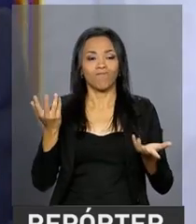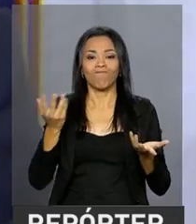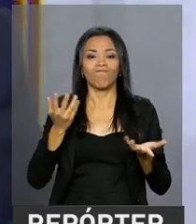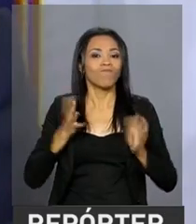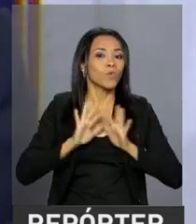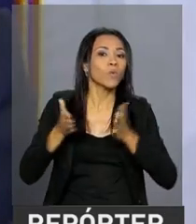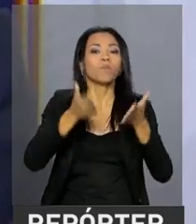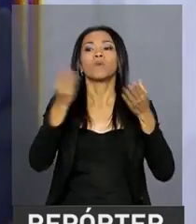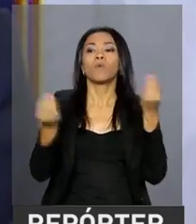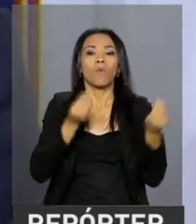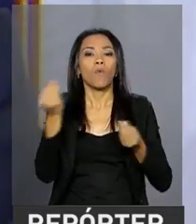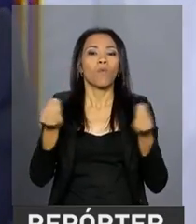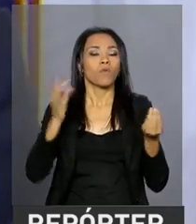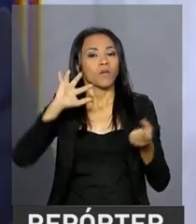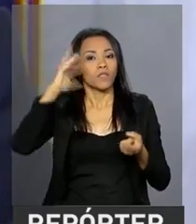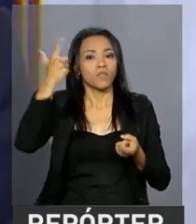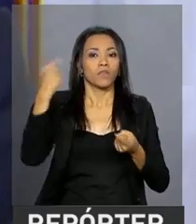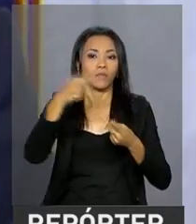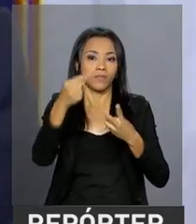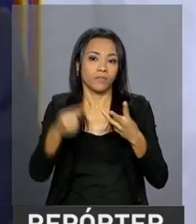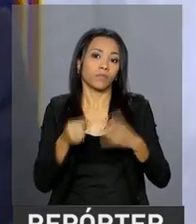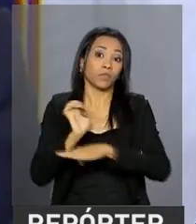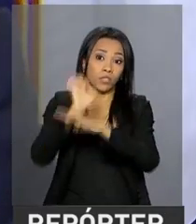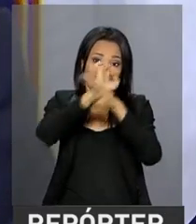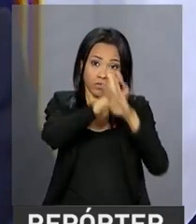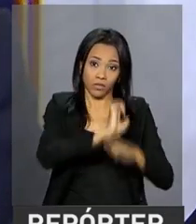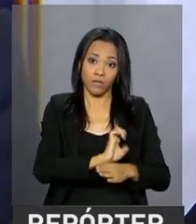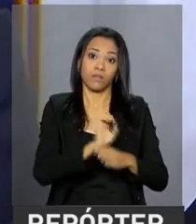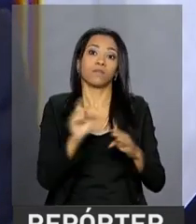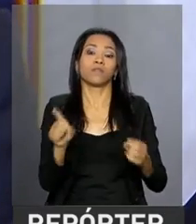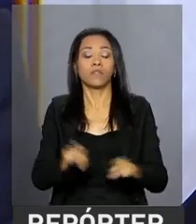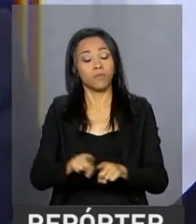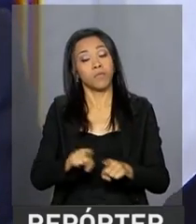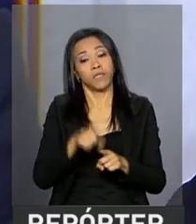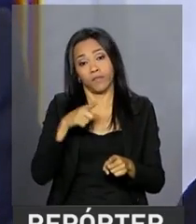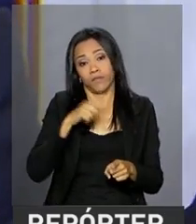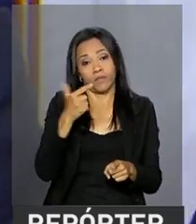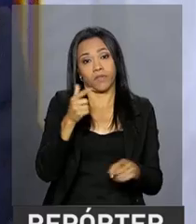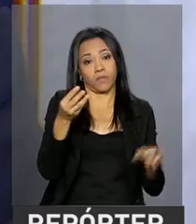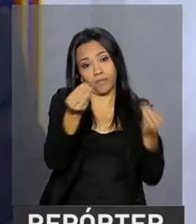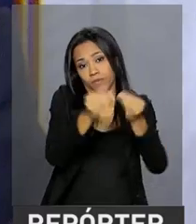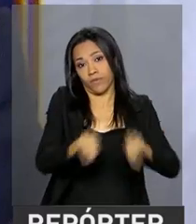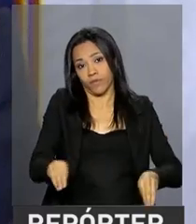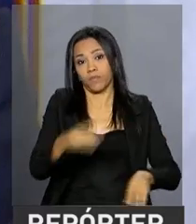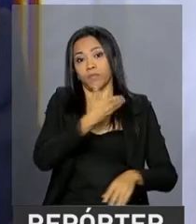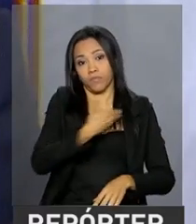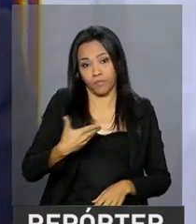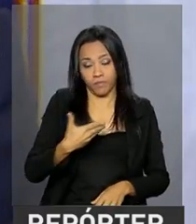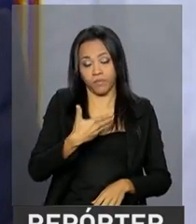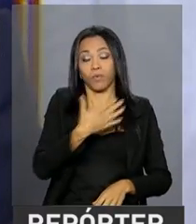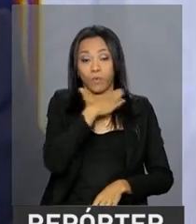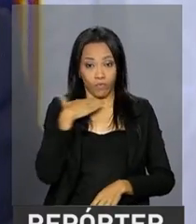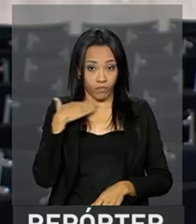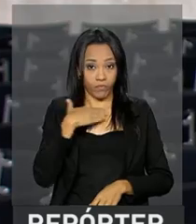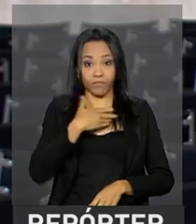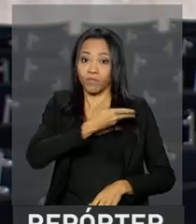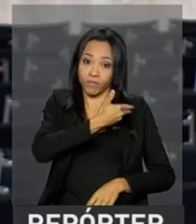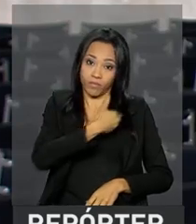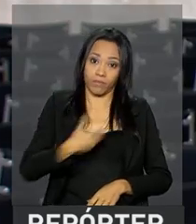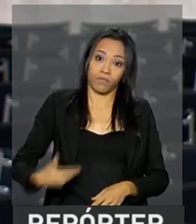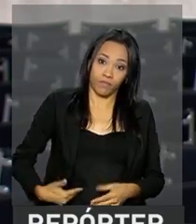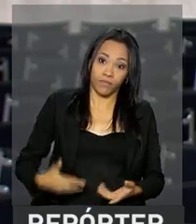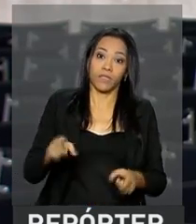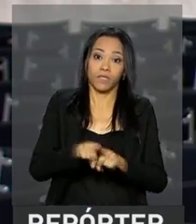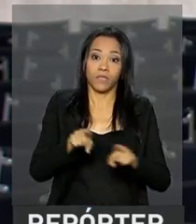para os estados e que também não seja prejudicial para o ps e para o rio